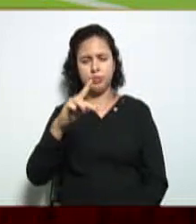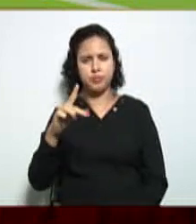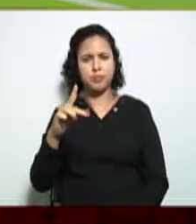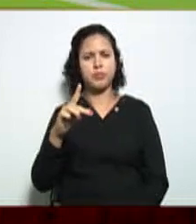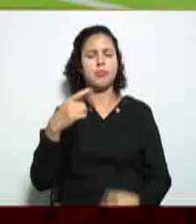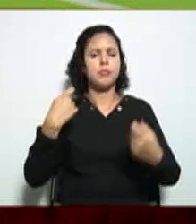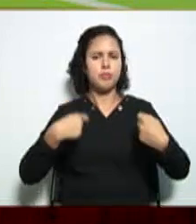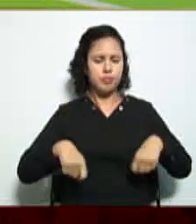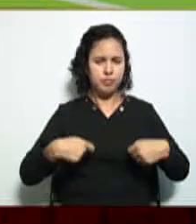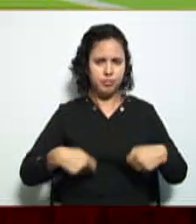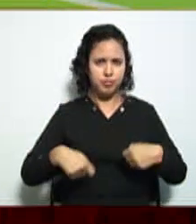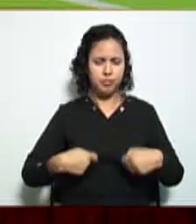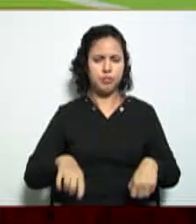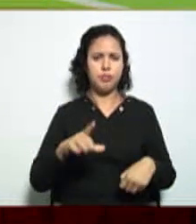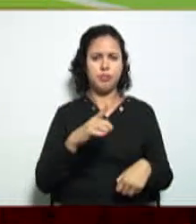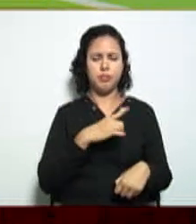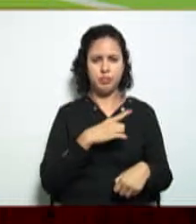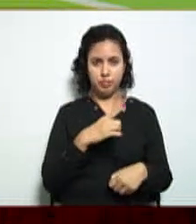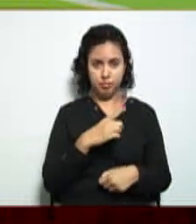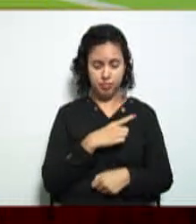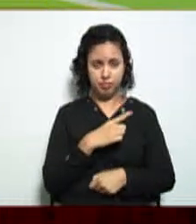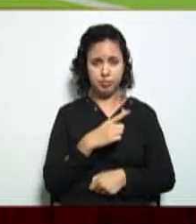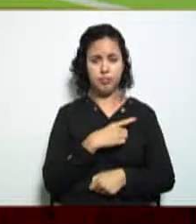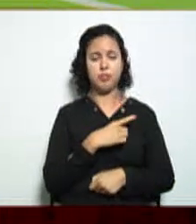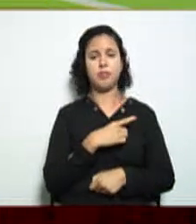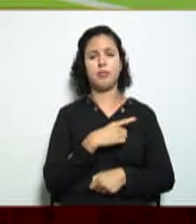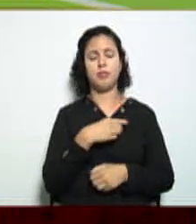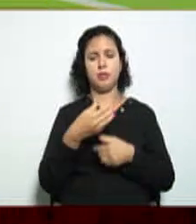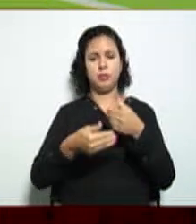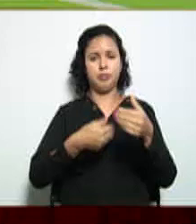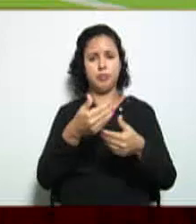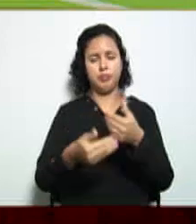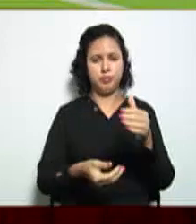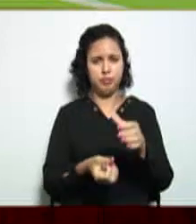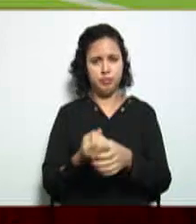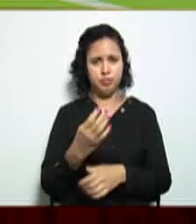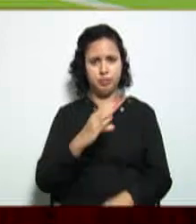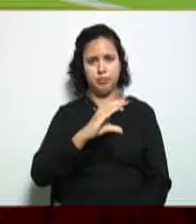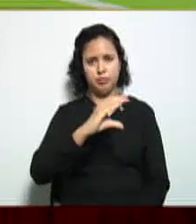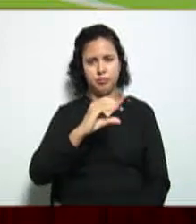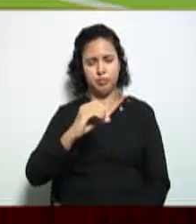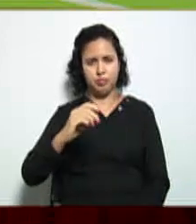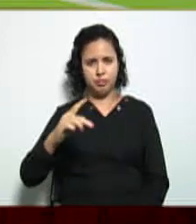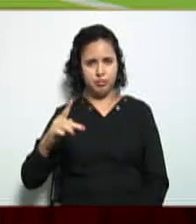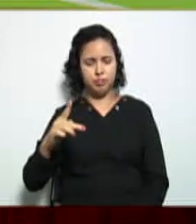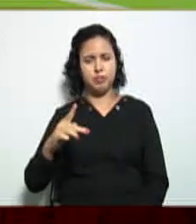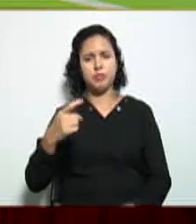em cooperativismo, para desenvolver uma cooperativa, ele precisa. Então,